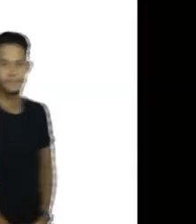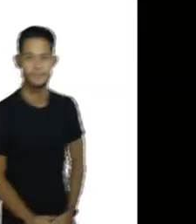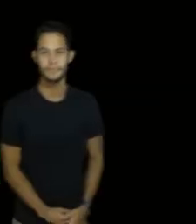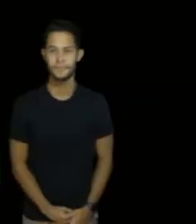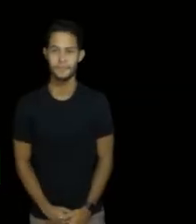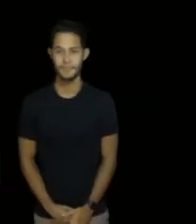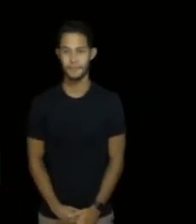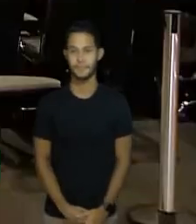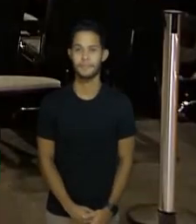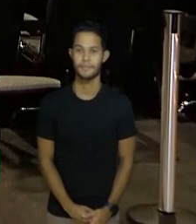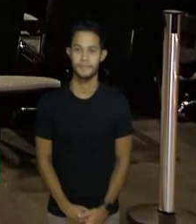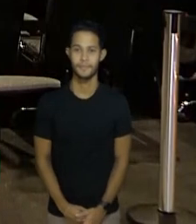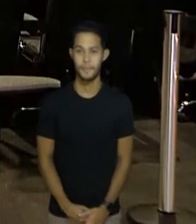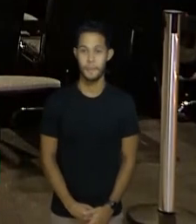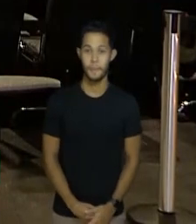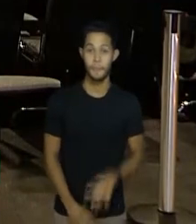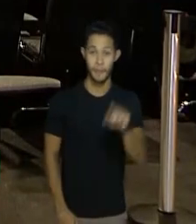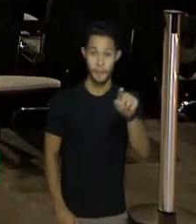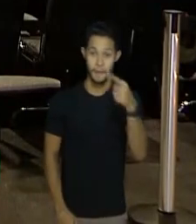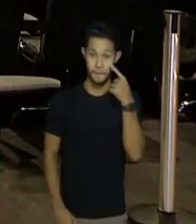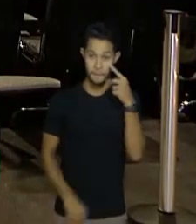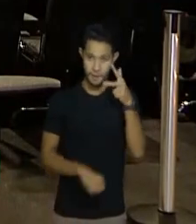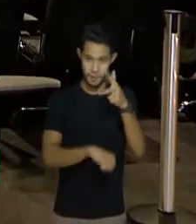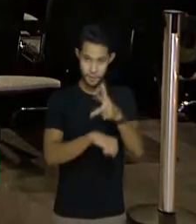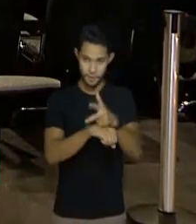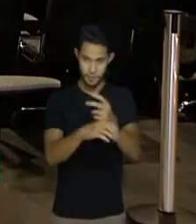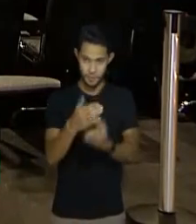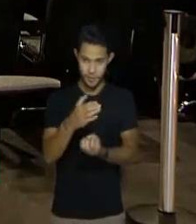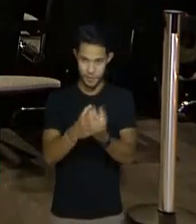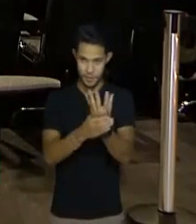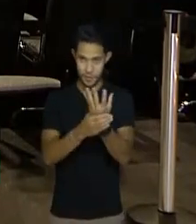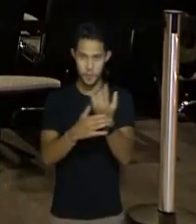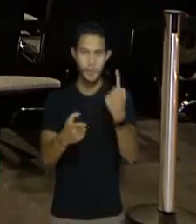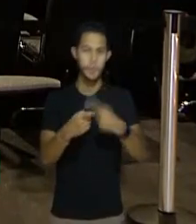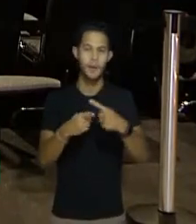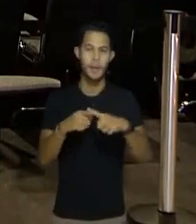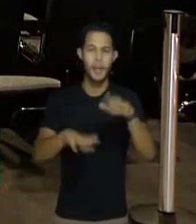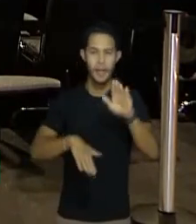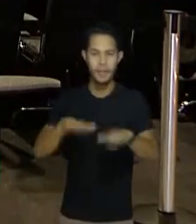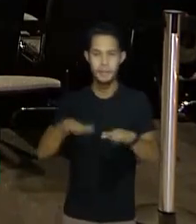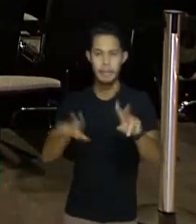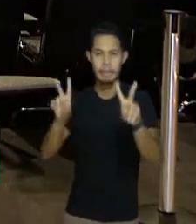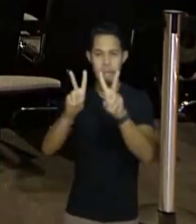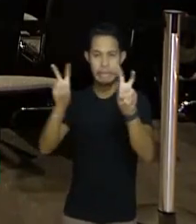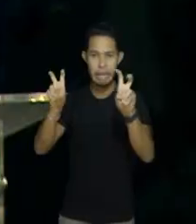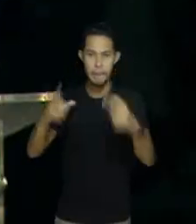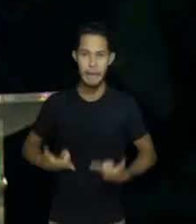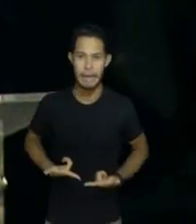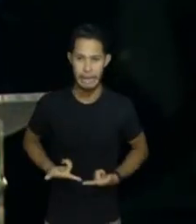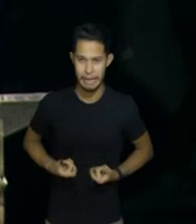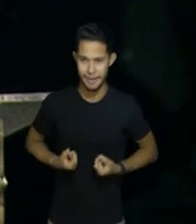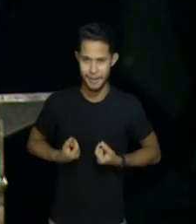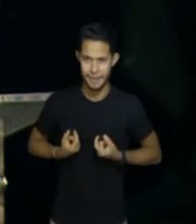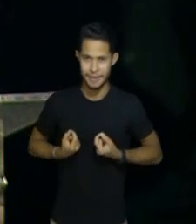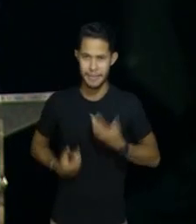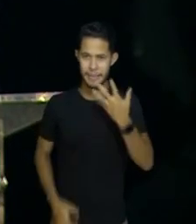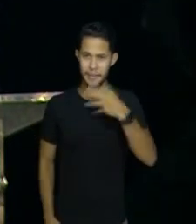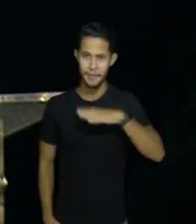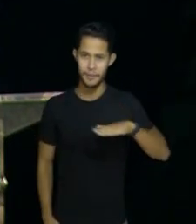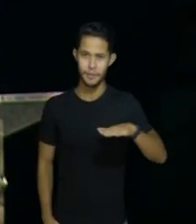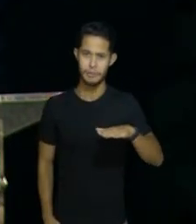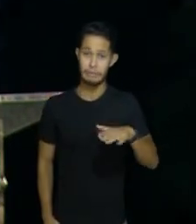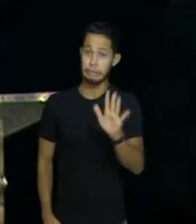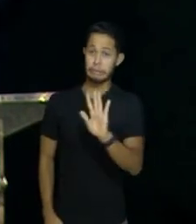fez porque muitas das vezes, quando você vai falar sobre um câncer infantil, até mesmo para o empresário, ele fala, não, falar de criança com câncer, não, pelo amor de